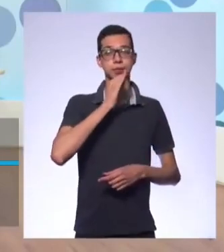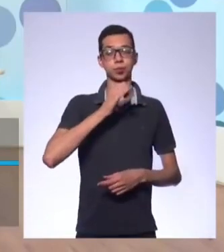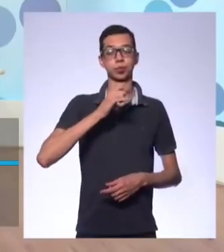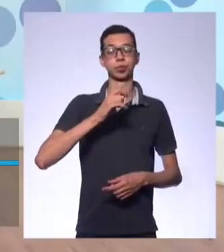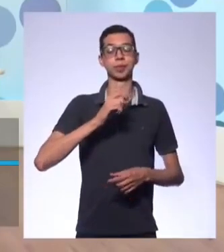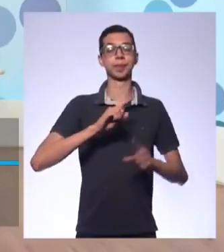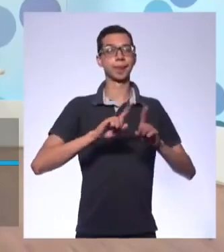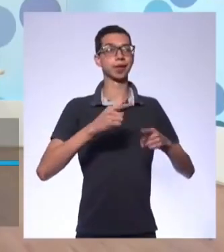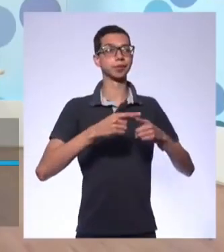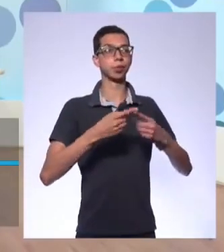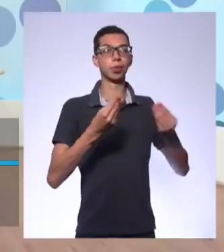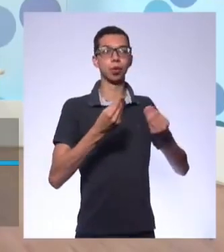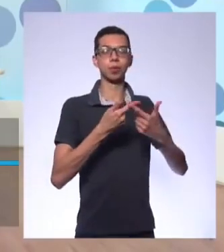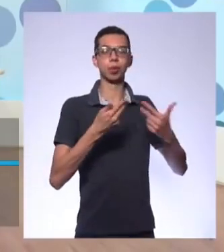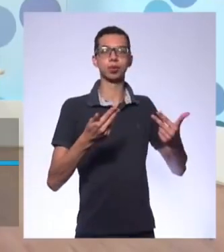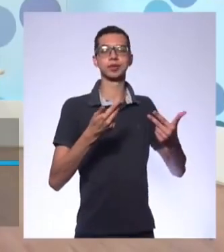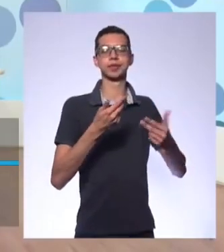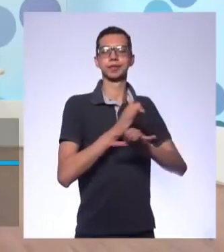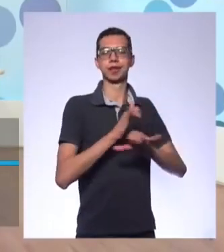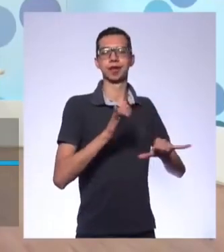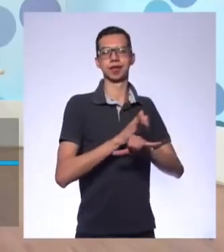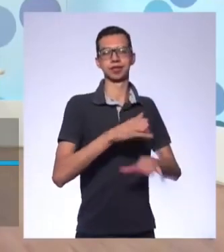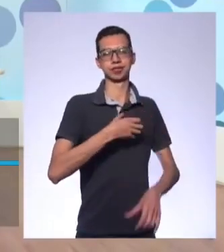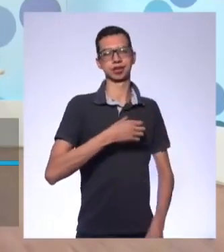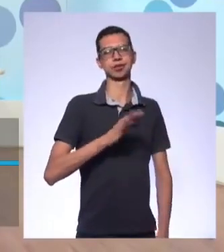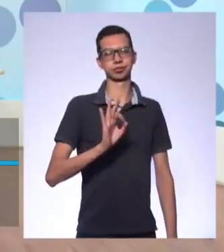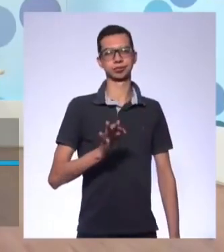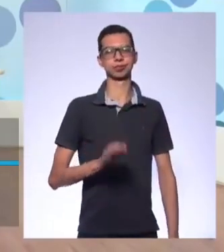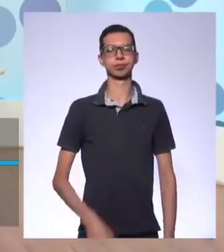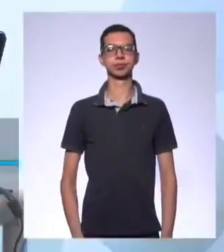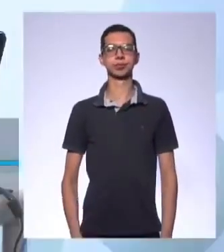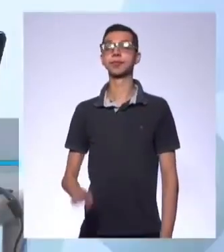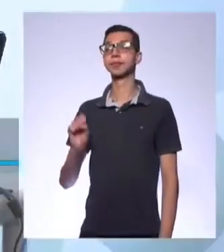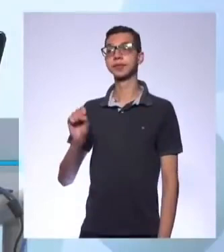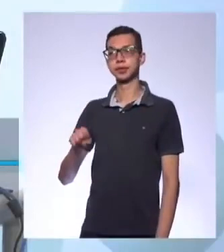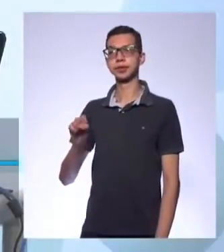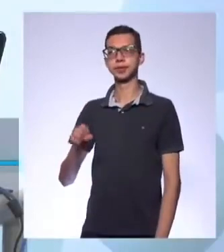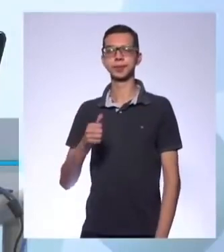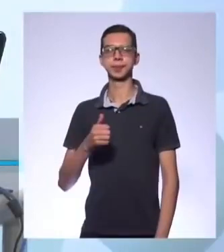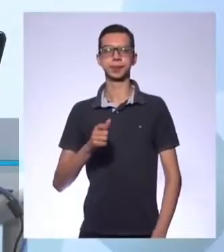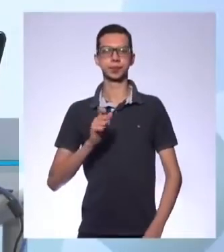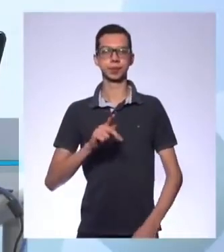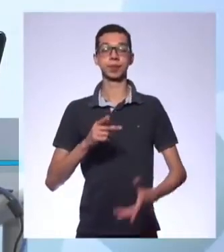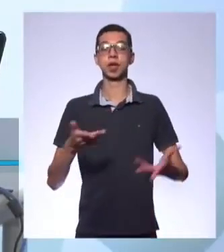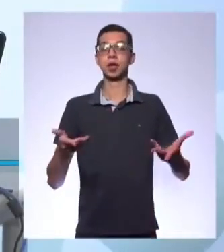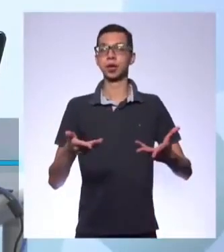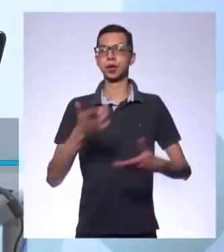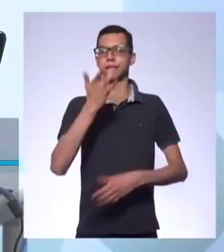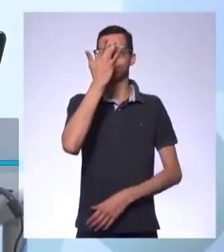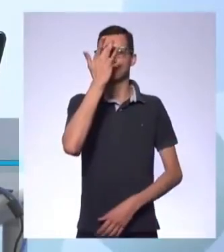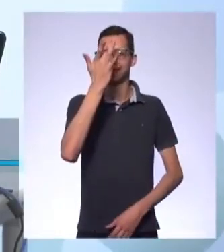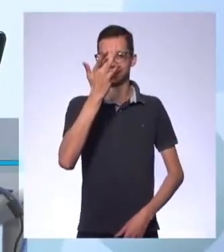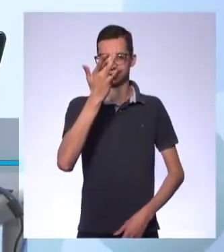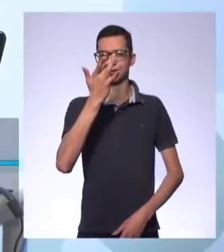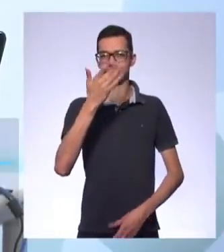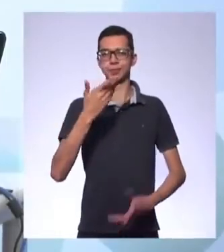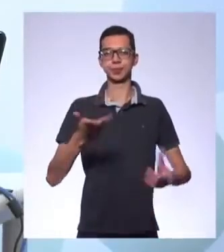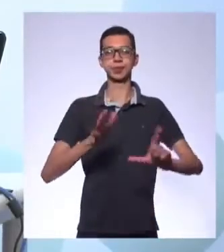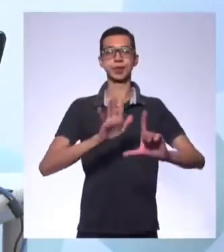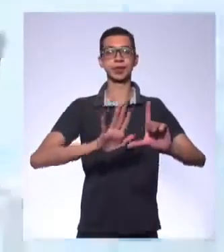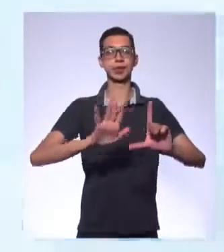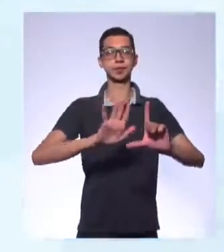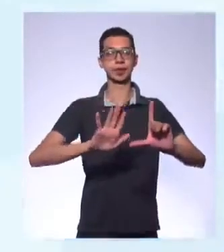pelos comentários que são feitos, sim, né? Sim. Ok, vamos lá então. Vamos lá. Aí ficou fácil agora, né, ler a imagem, que é o